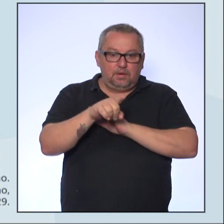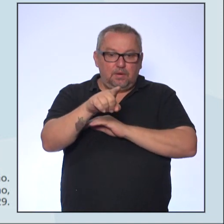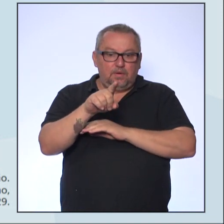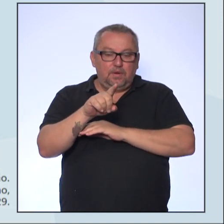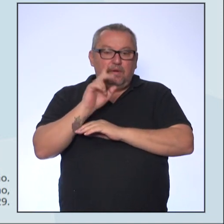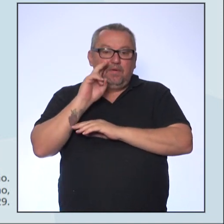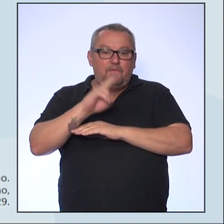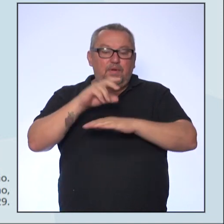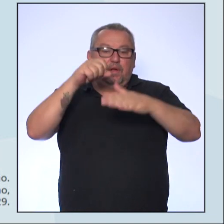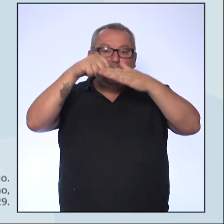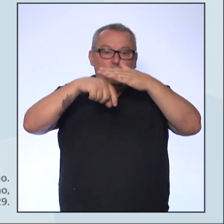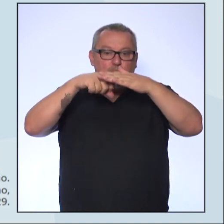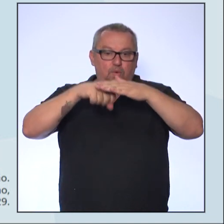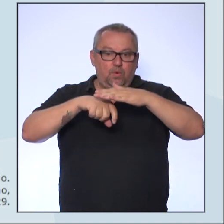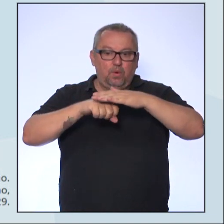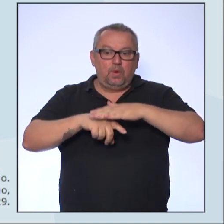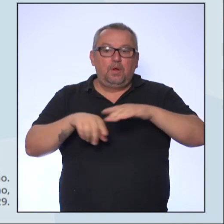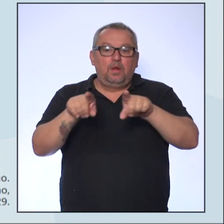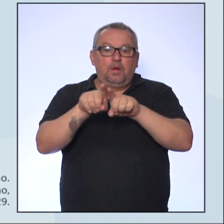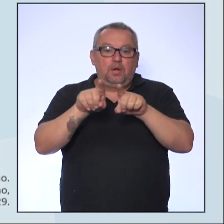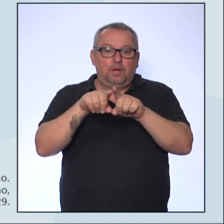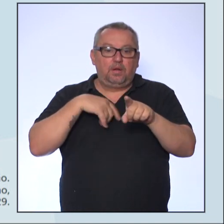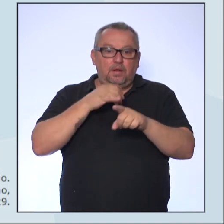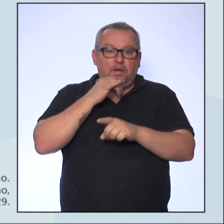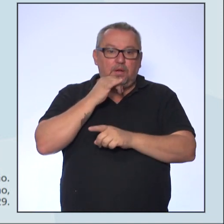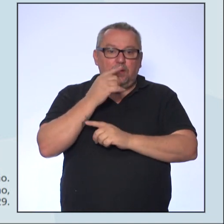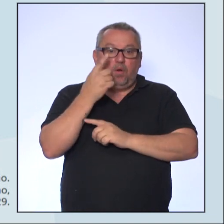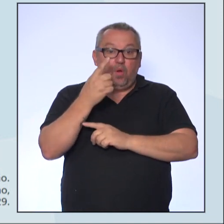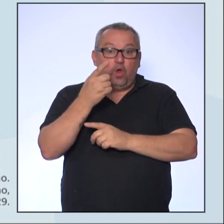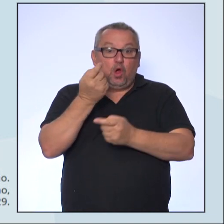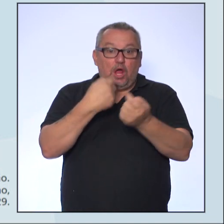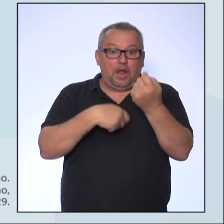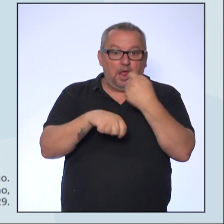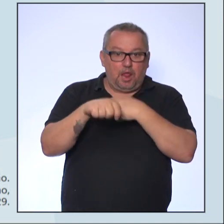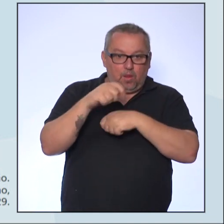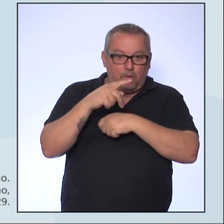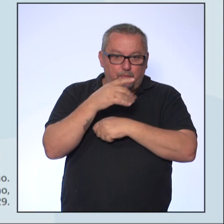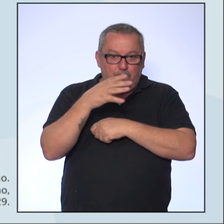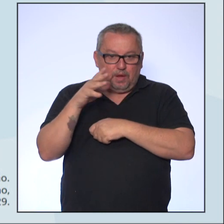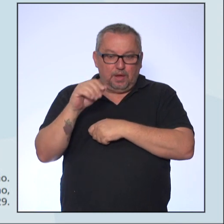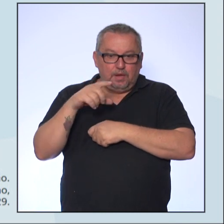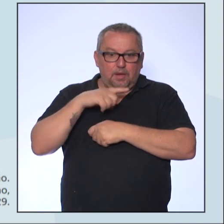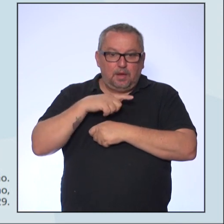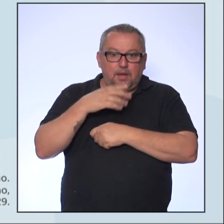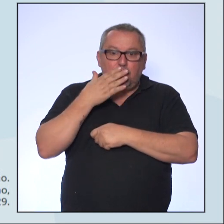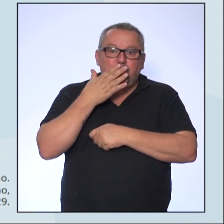a esse fluxograma. Então tá assim, ó. Uma loja de peças recebe os pedidos dos